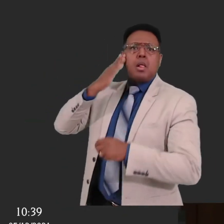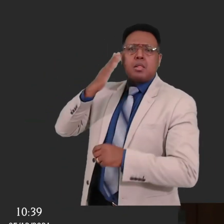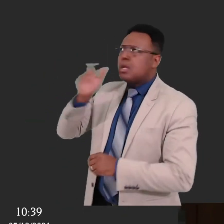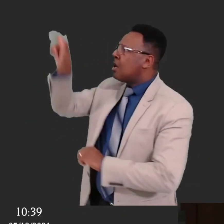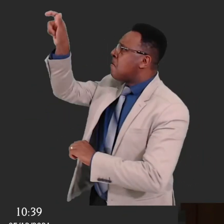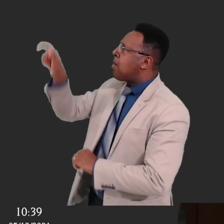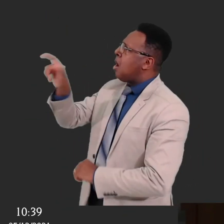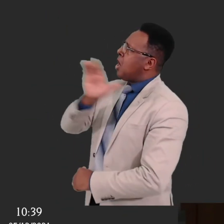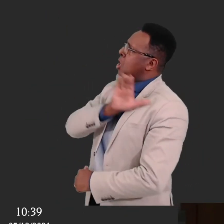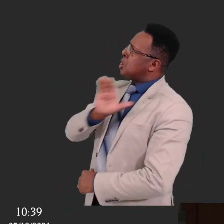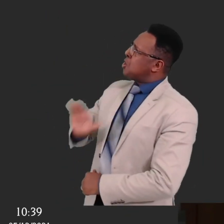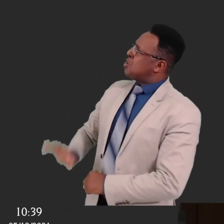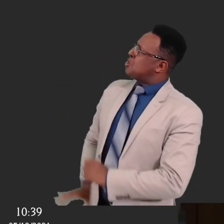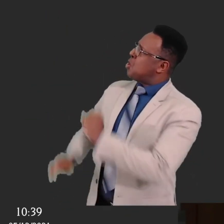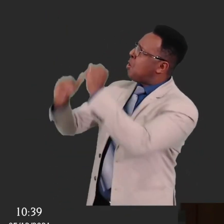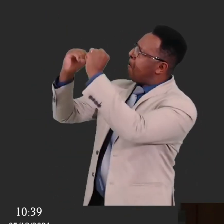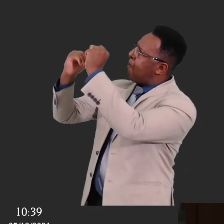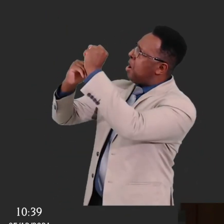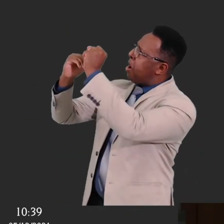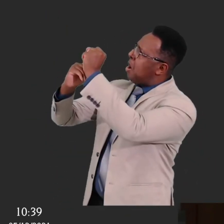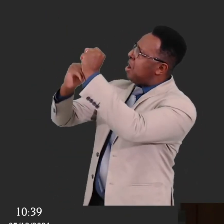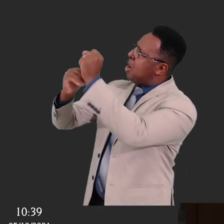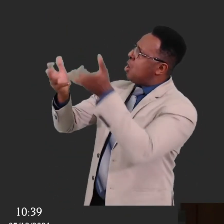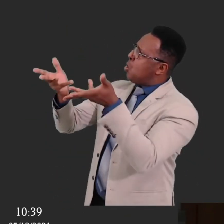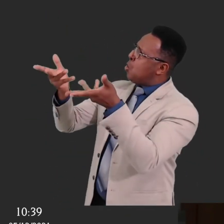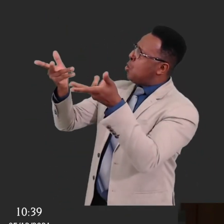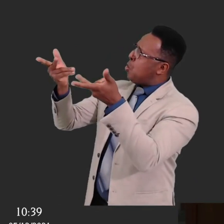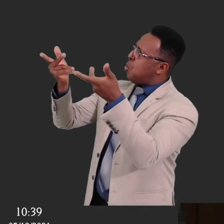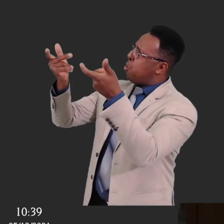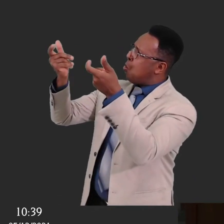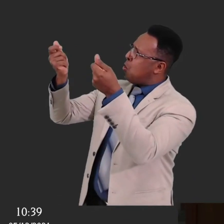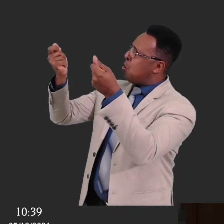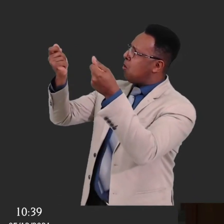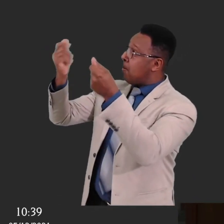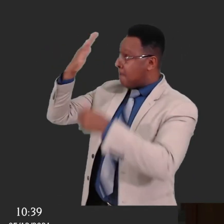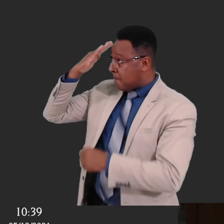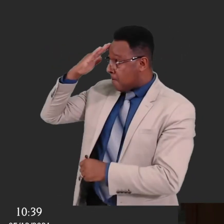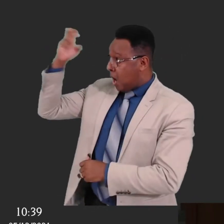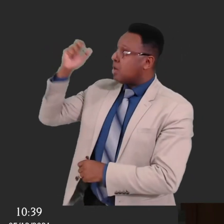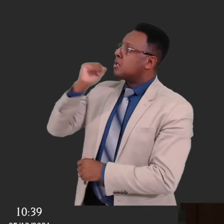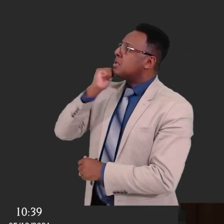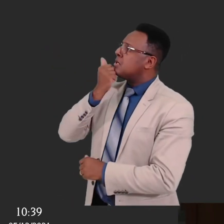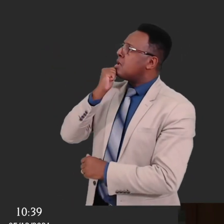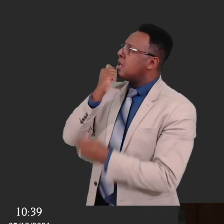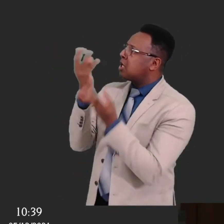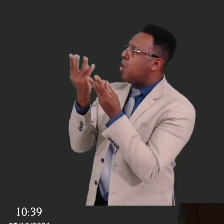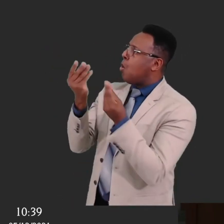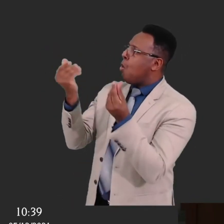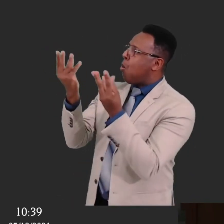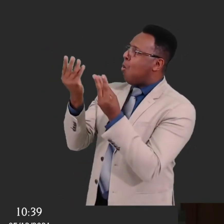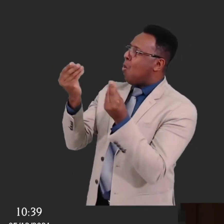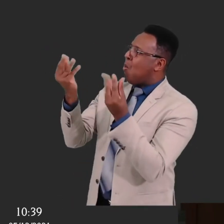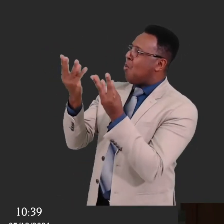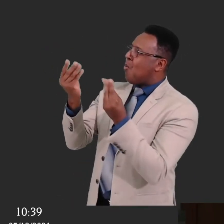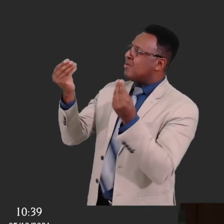estão escondidos todos os tesouros da sabedoria e da ciência. Até aqui